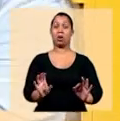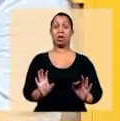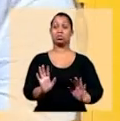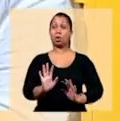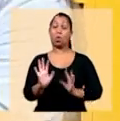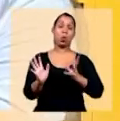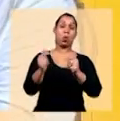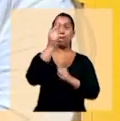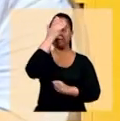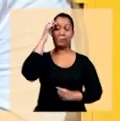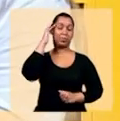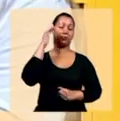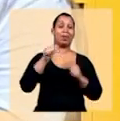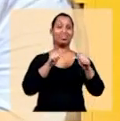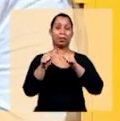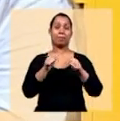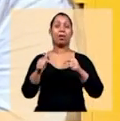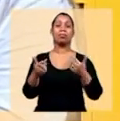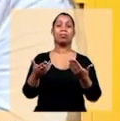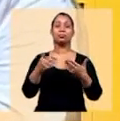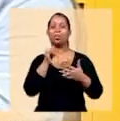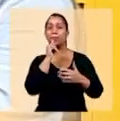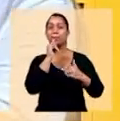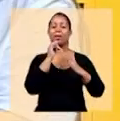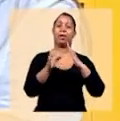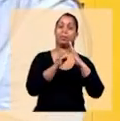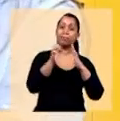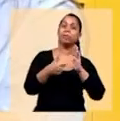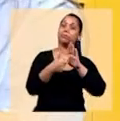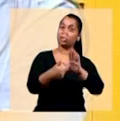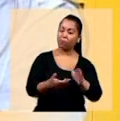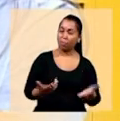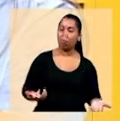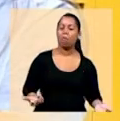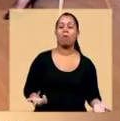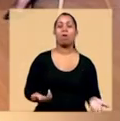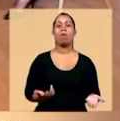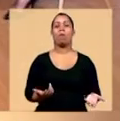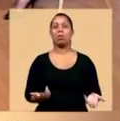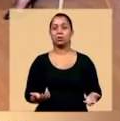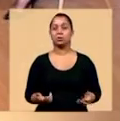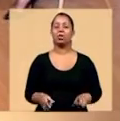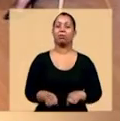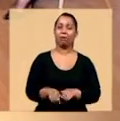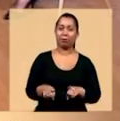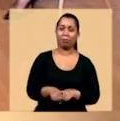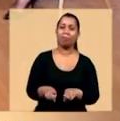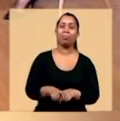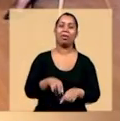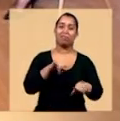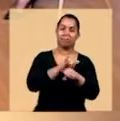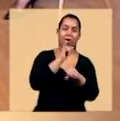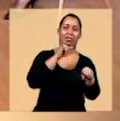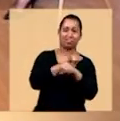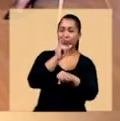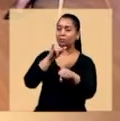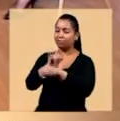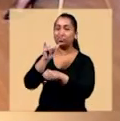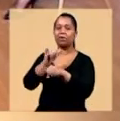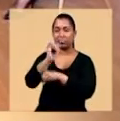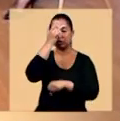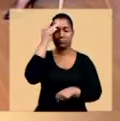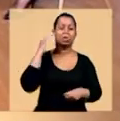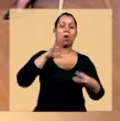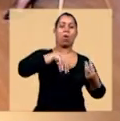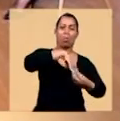assim, não só o entorno das pessoas que estão ali no trabalho, a imagem da empresa é comprometida, absenteísmo, que são as ausências,